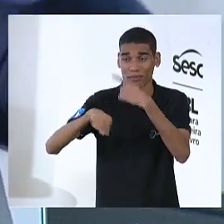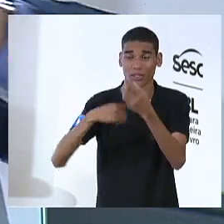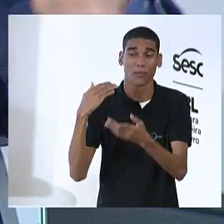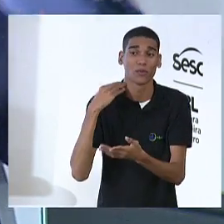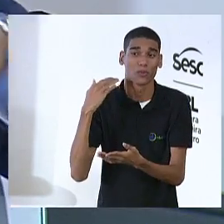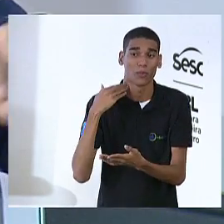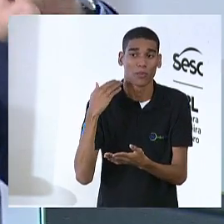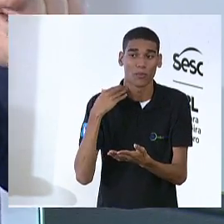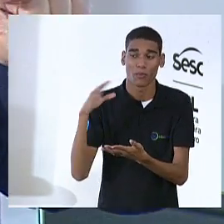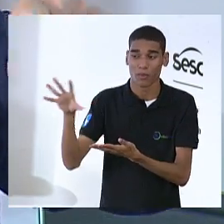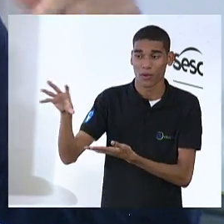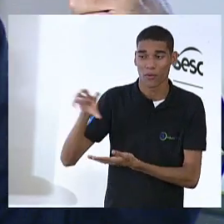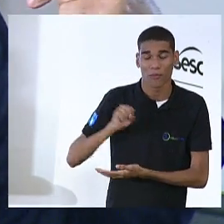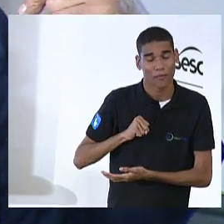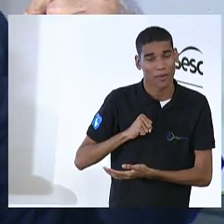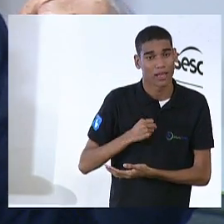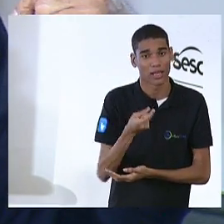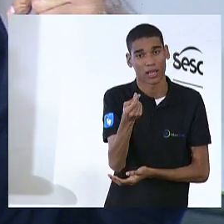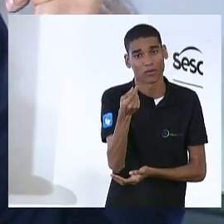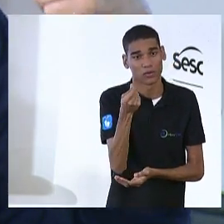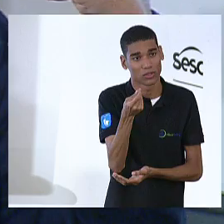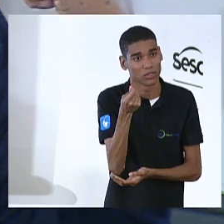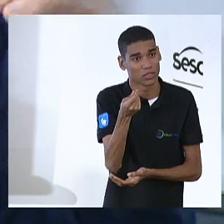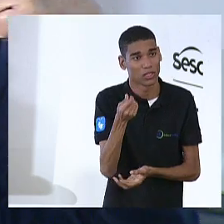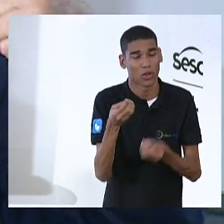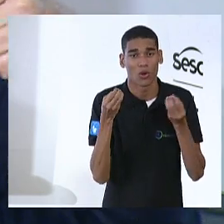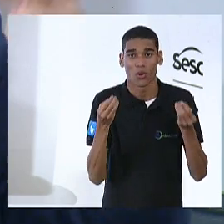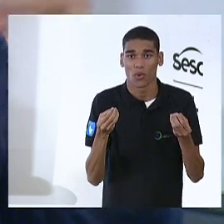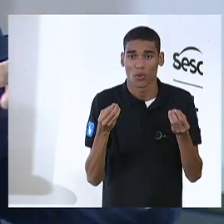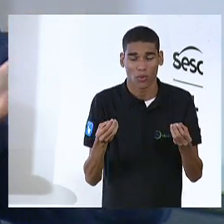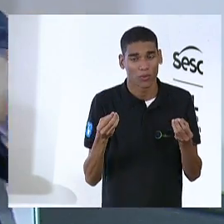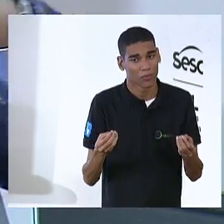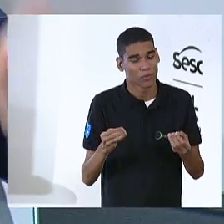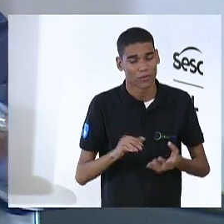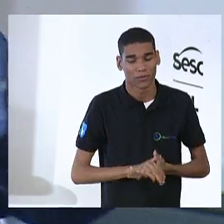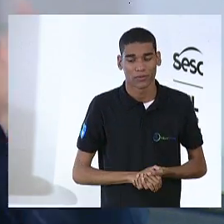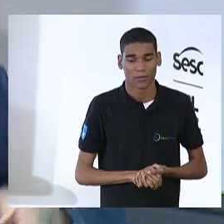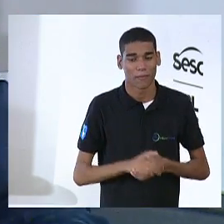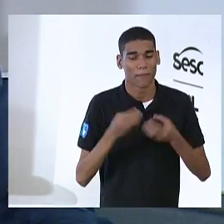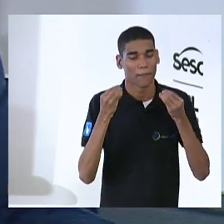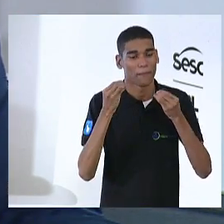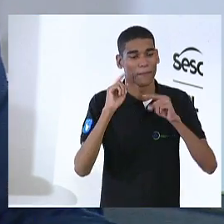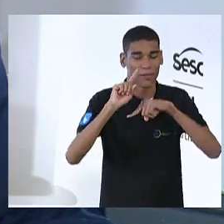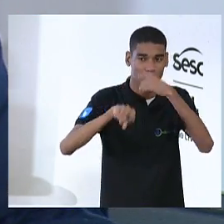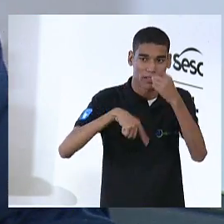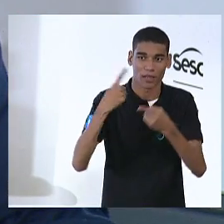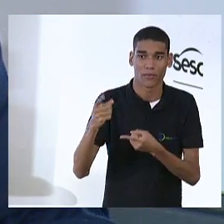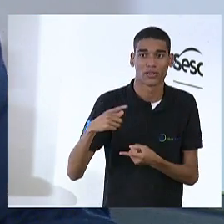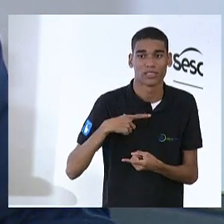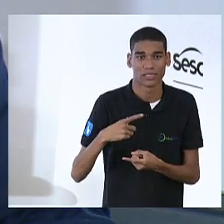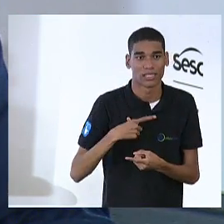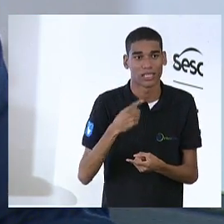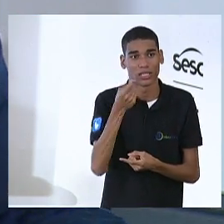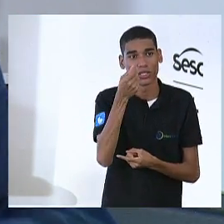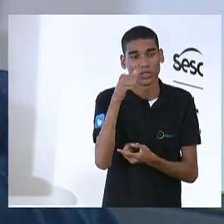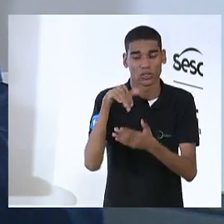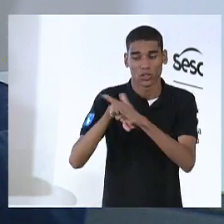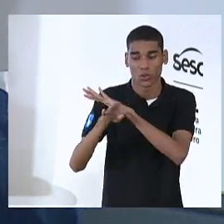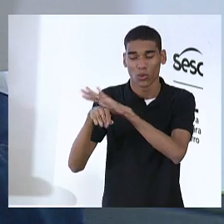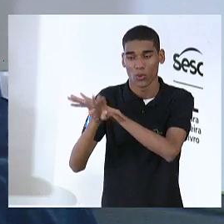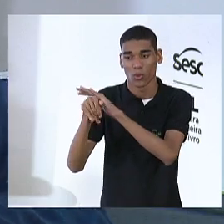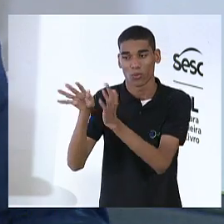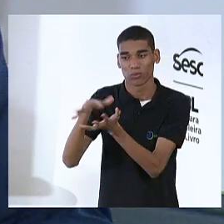ser intermediário de um dinheiro que não é dele. Ele tem uma carta patente para trabalhar com dinheiro do público.